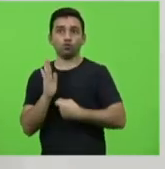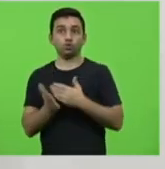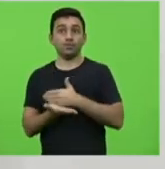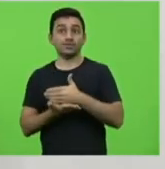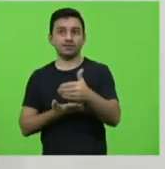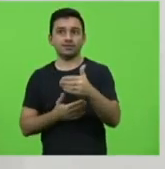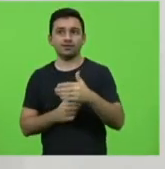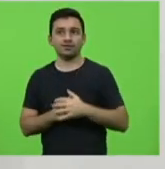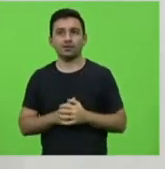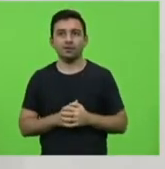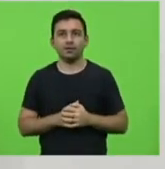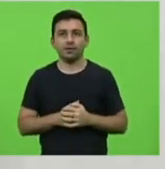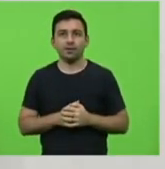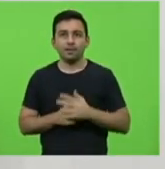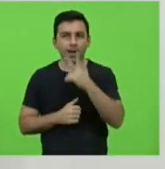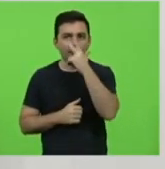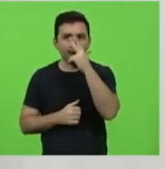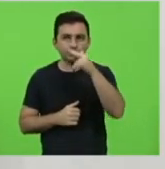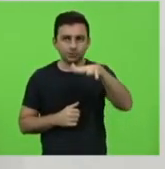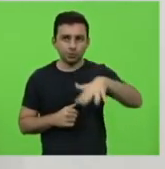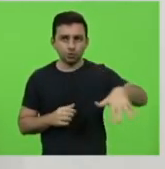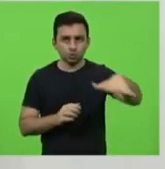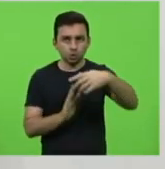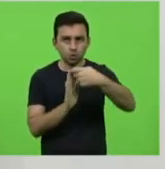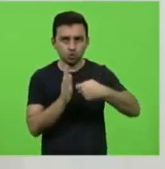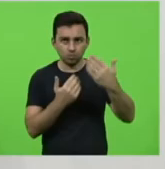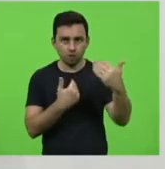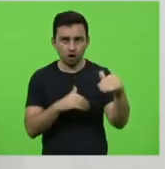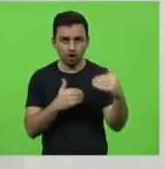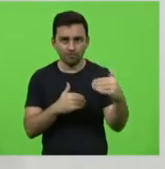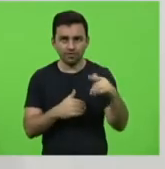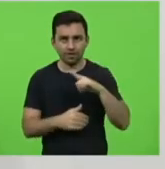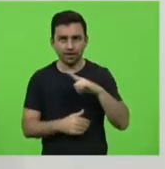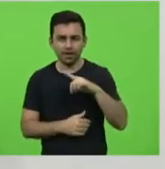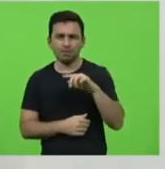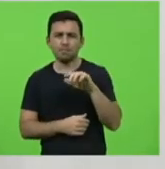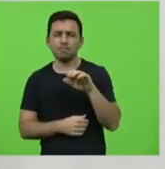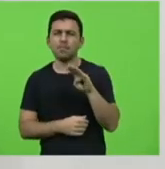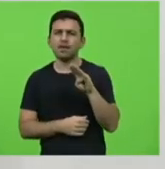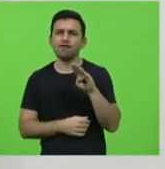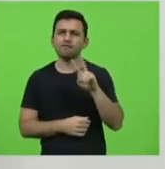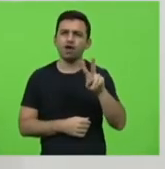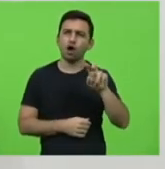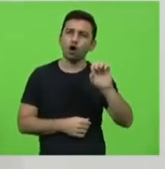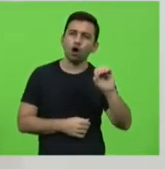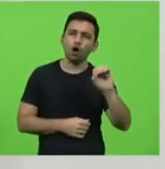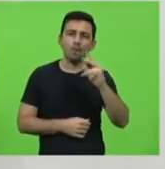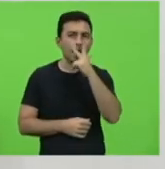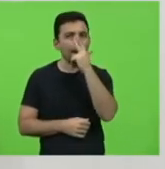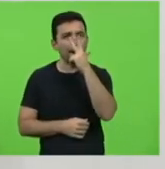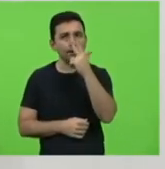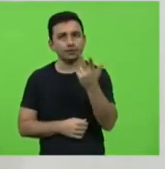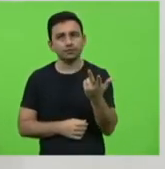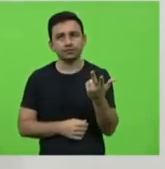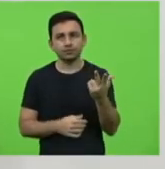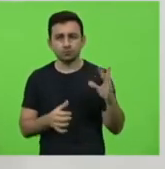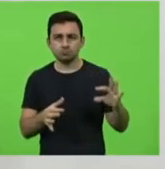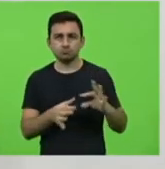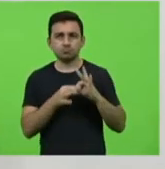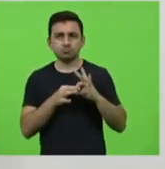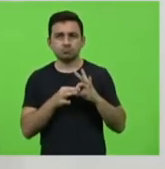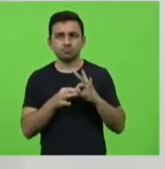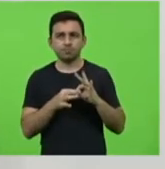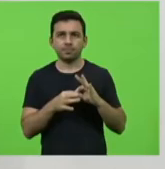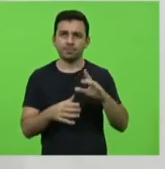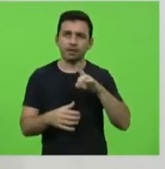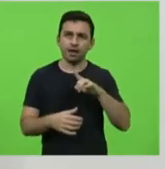que parece que é ligada à Associação Brasileira, a BVO, se não me engano, associação alguma coisa ali dos oficiais, que tem as